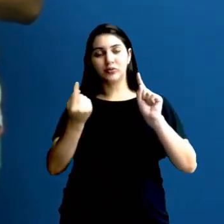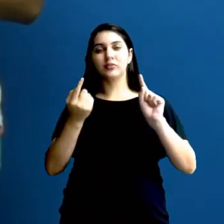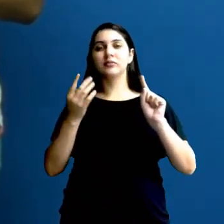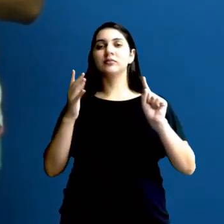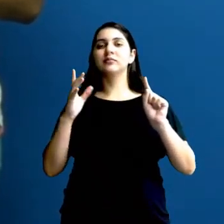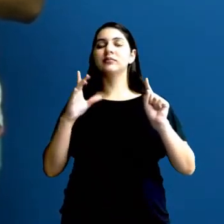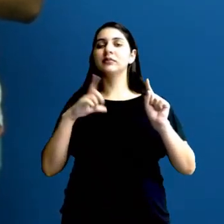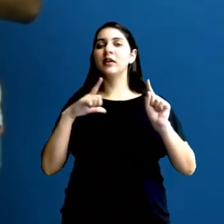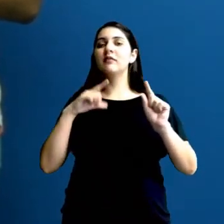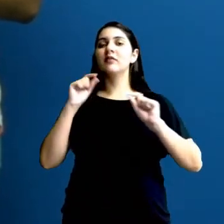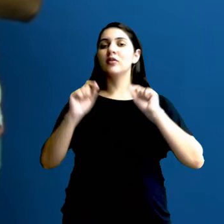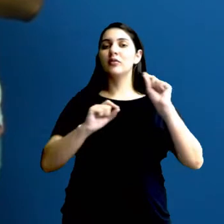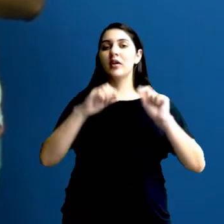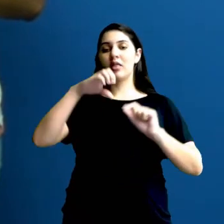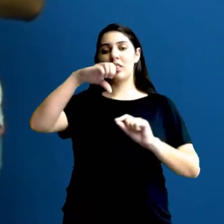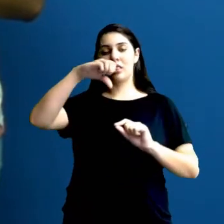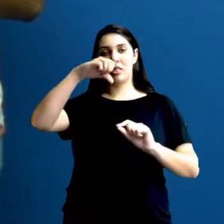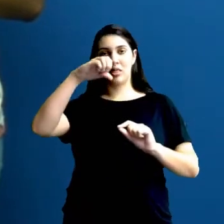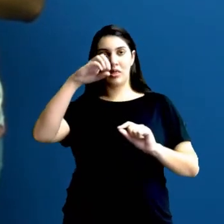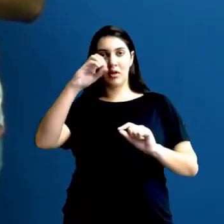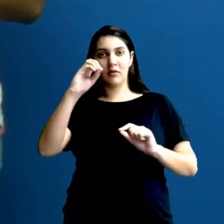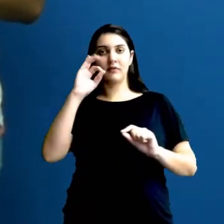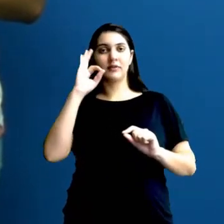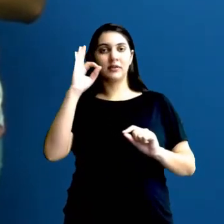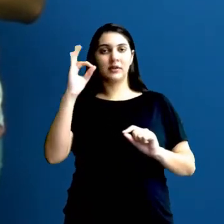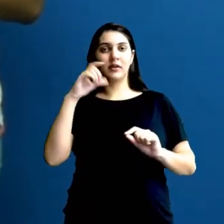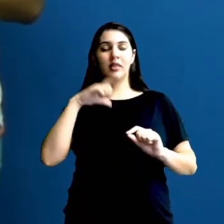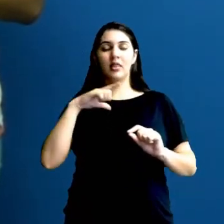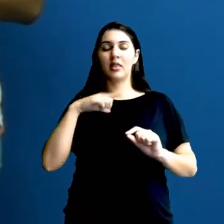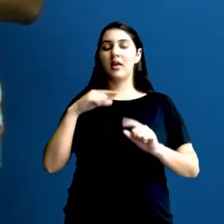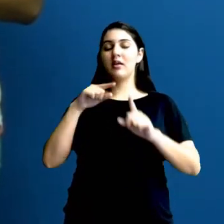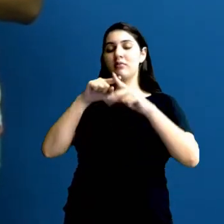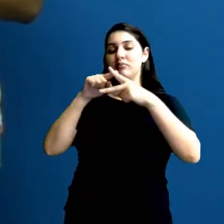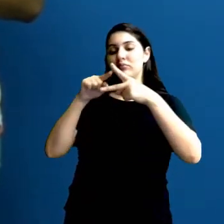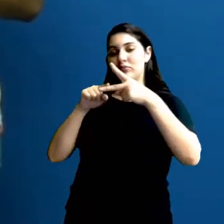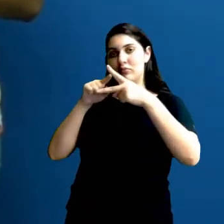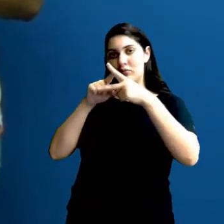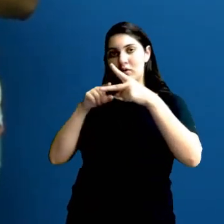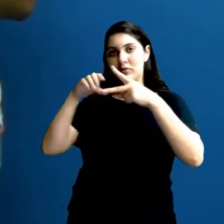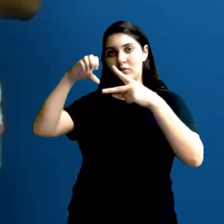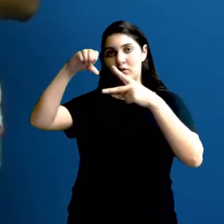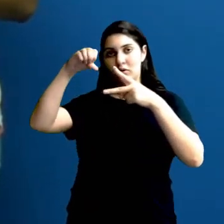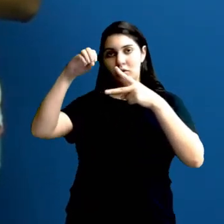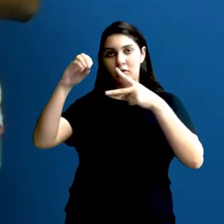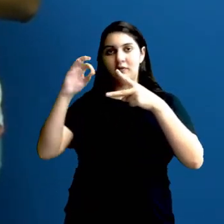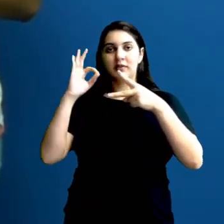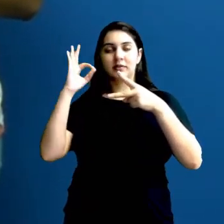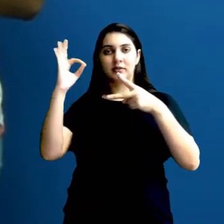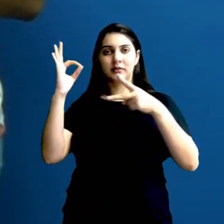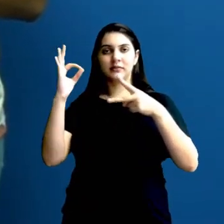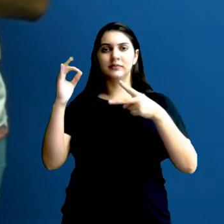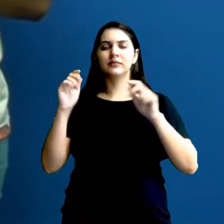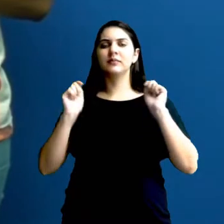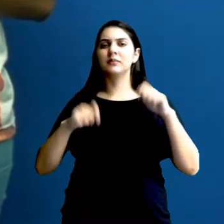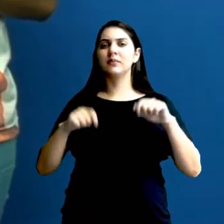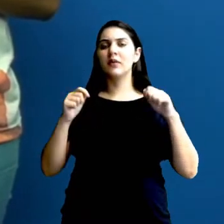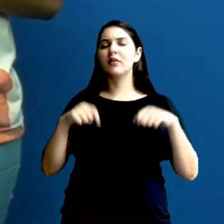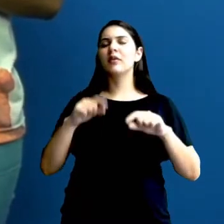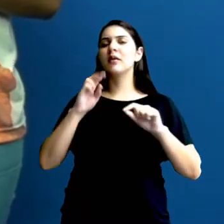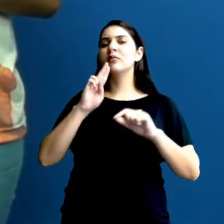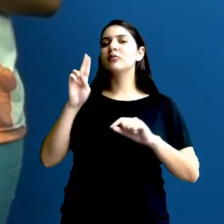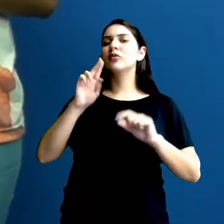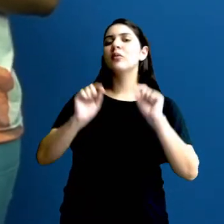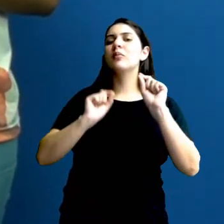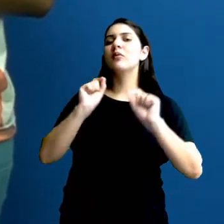deu 90 graus. Então, aqui, ó, eu tenho um ângulo de 90 graus. E a gente pode